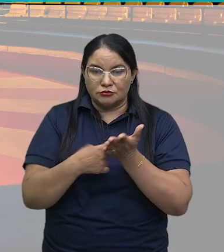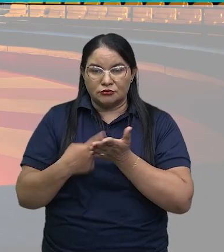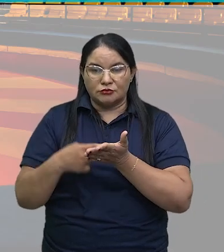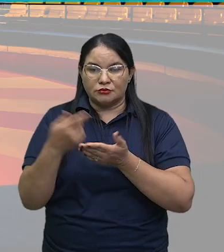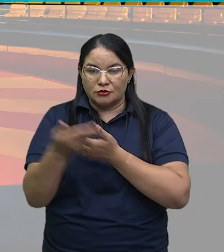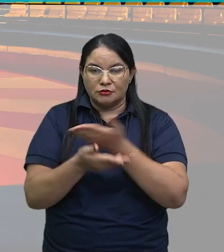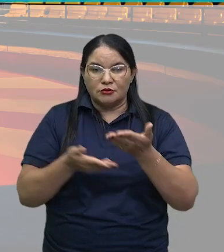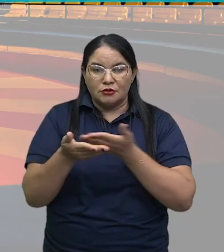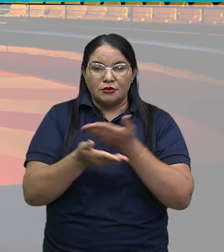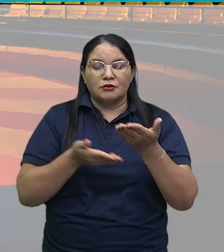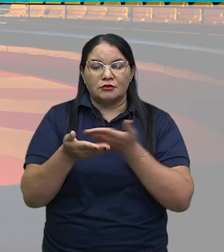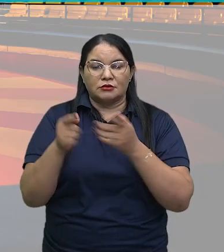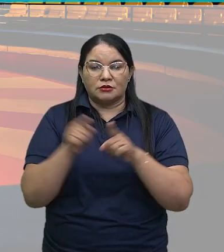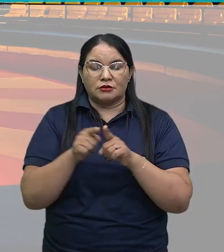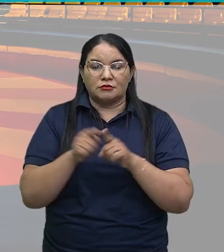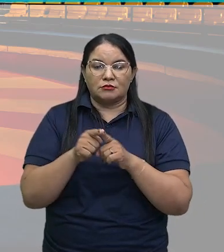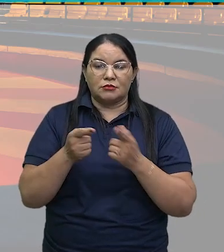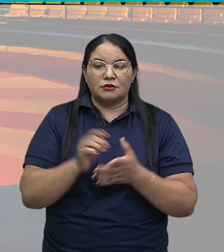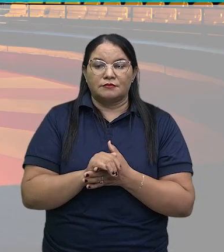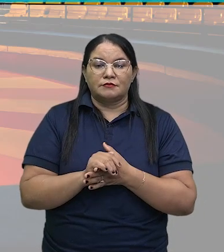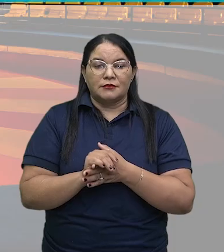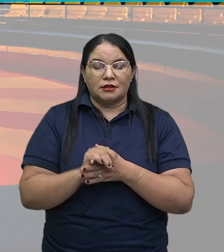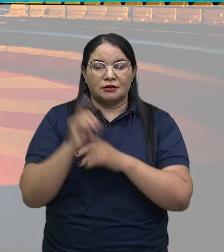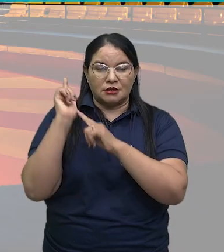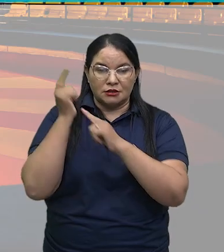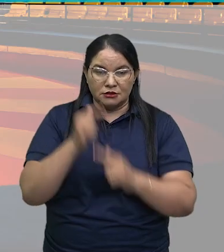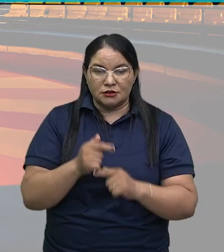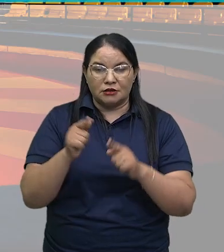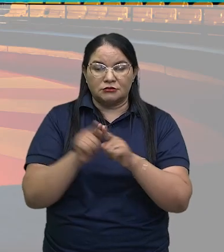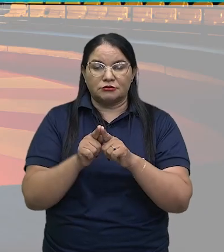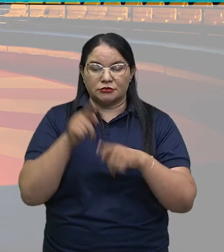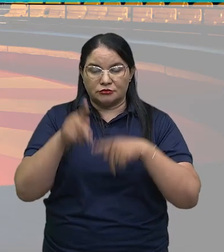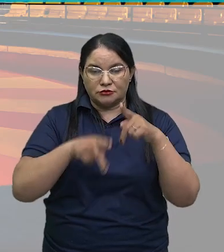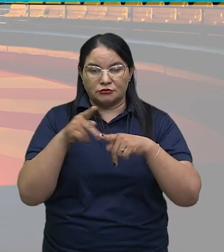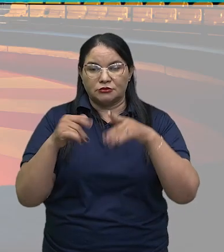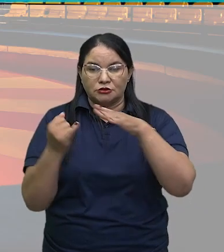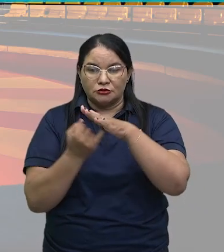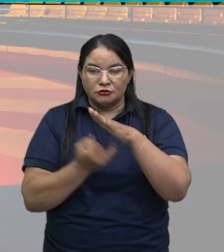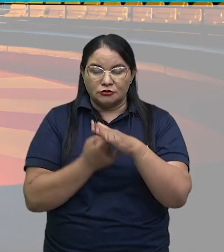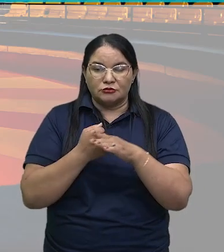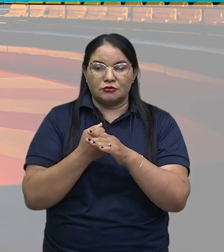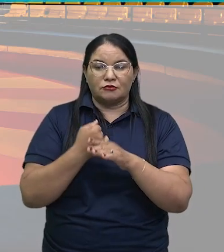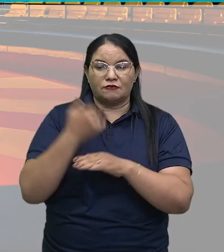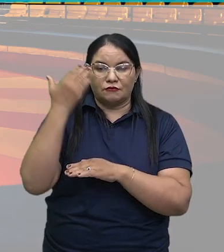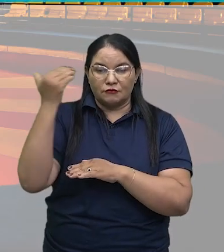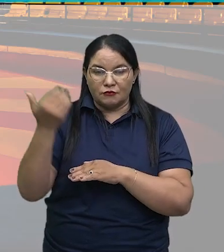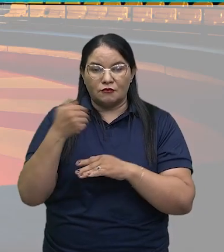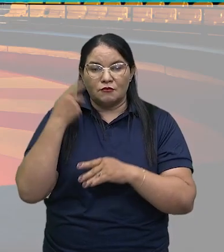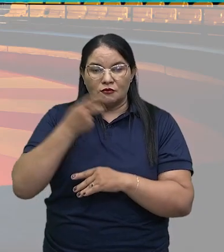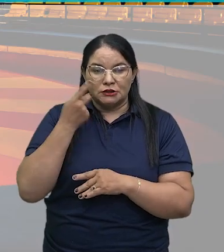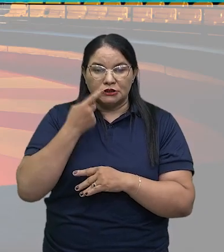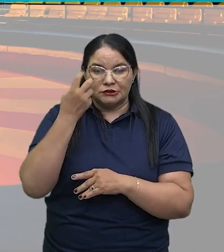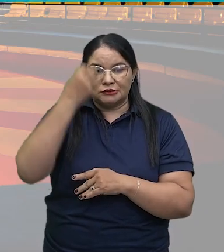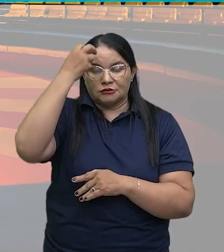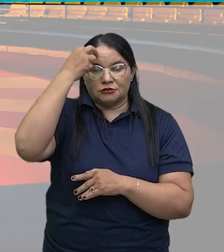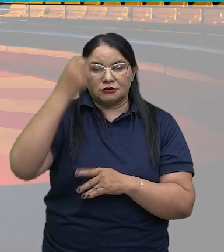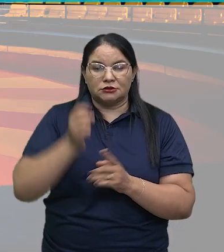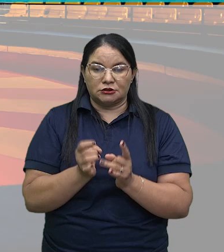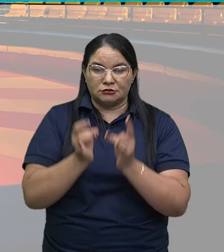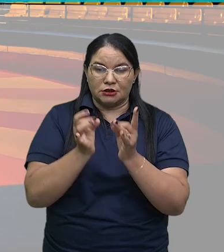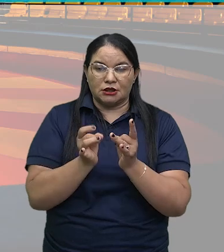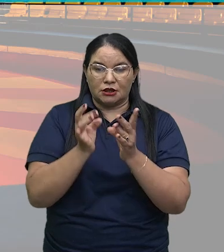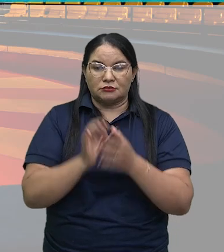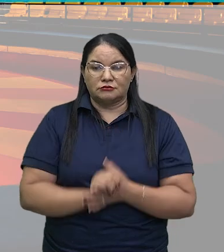negociações constantes entre tradição, público, instituições, artistas, políticas culturais